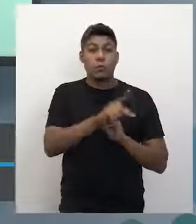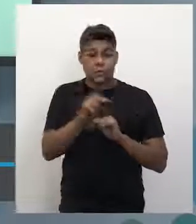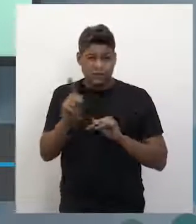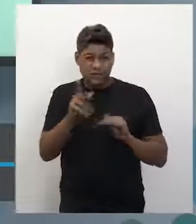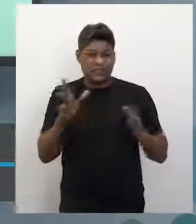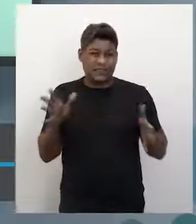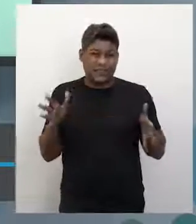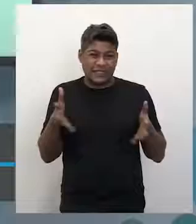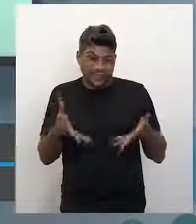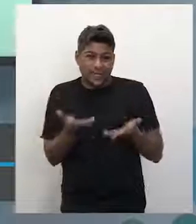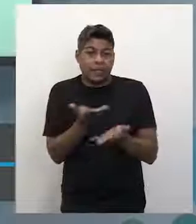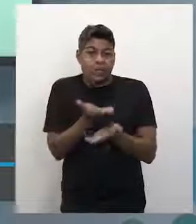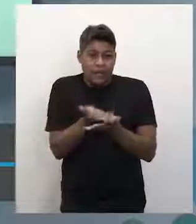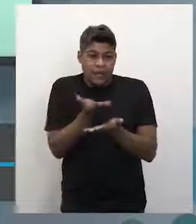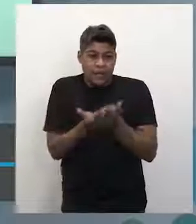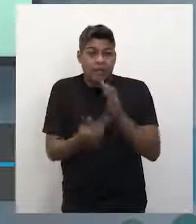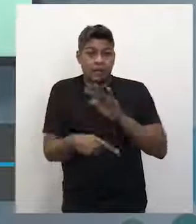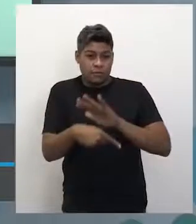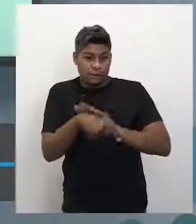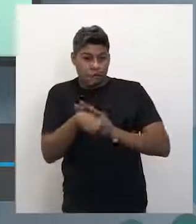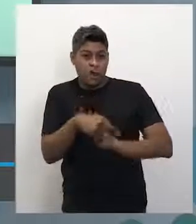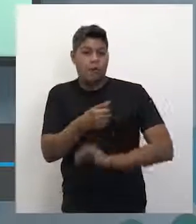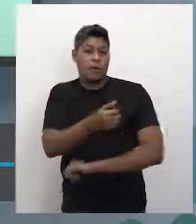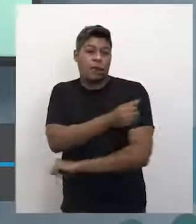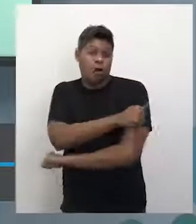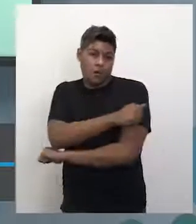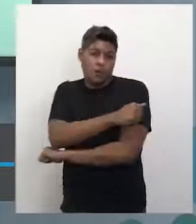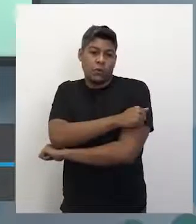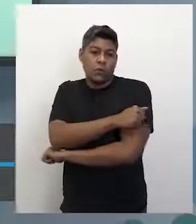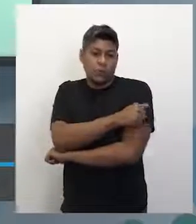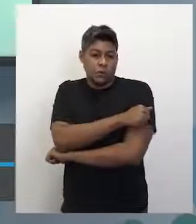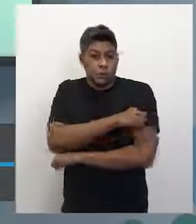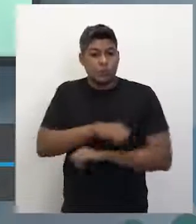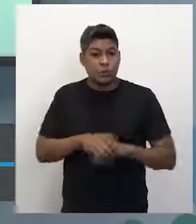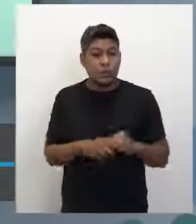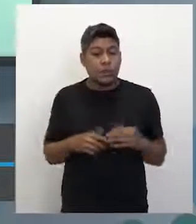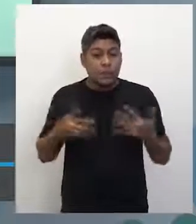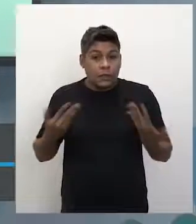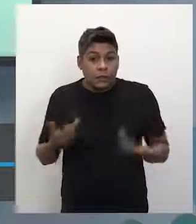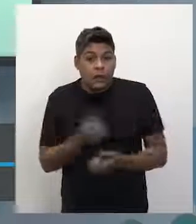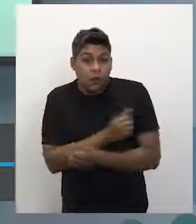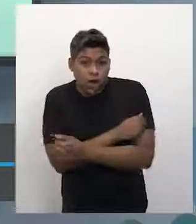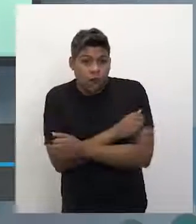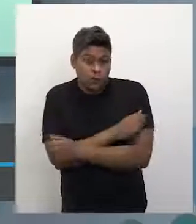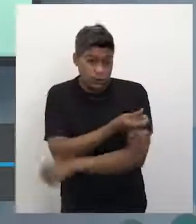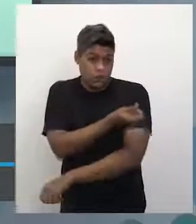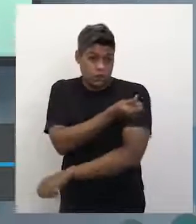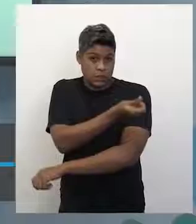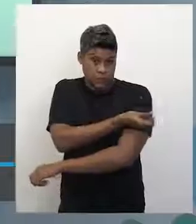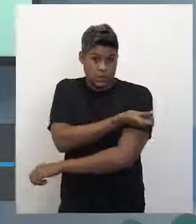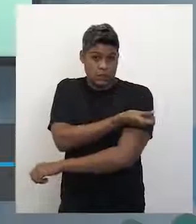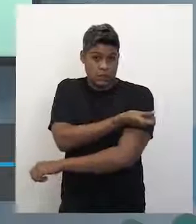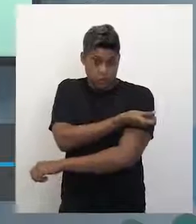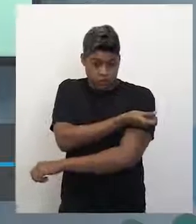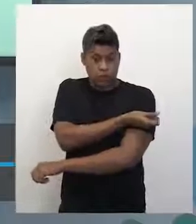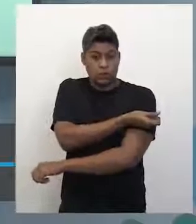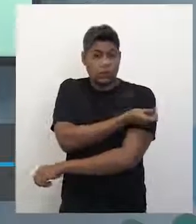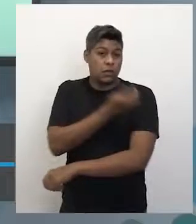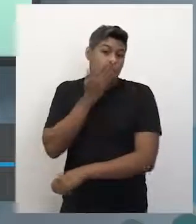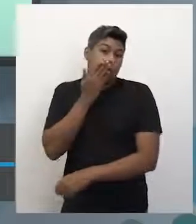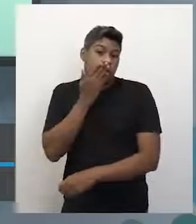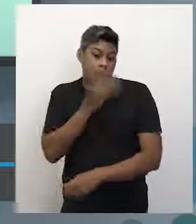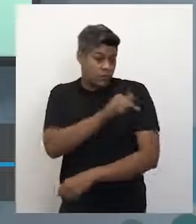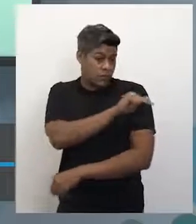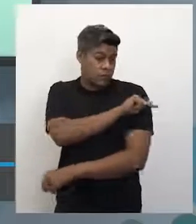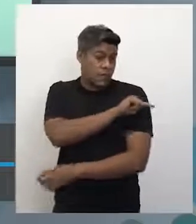chat, nós estamos dando aula para os estudantes, para os nossos queridos alunos. Então, aquele aluno que estava no sexto ano, provavelmente não está